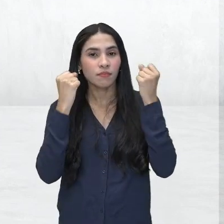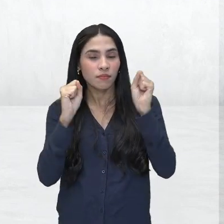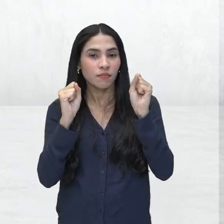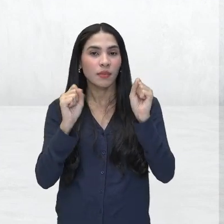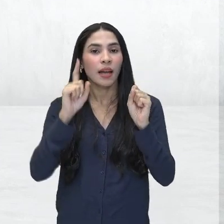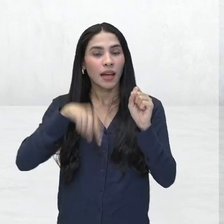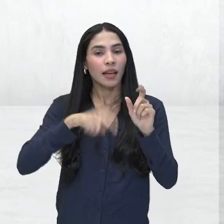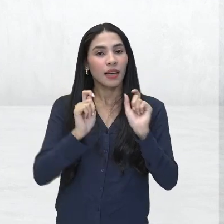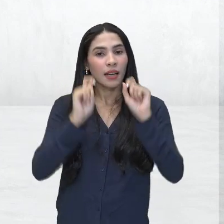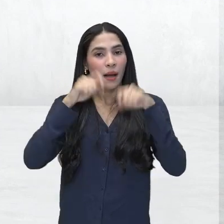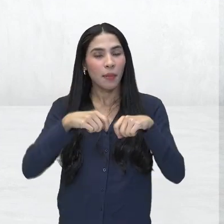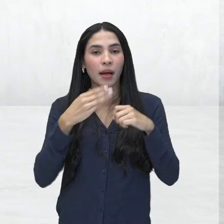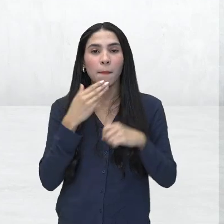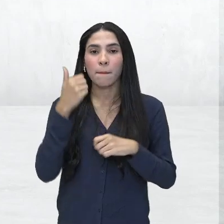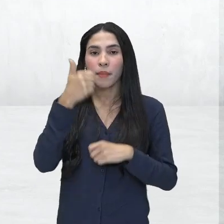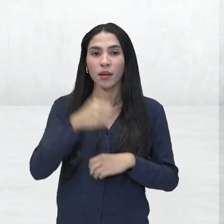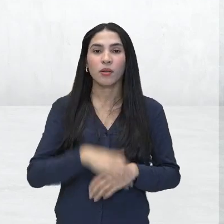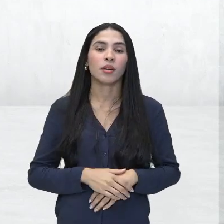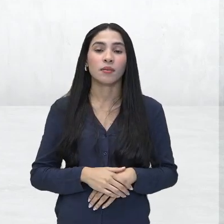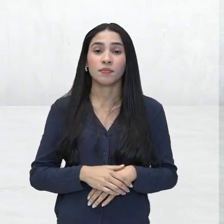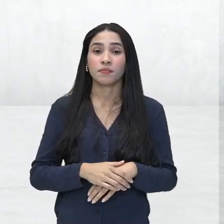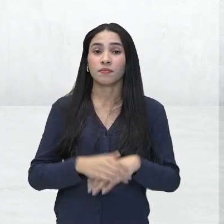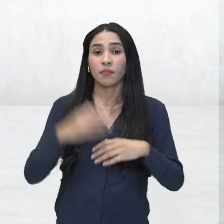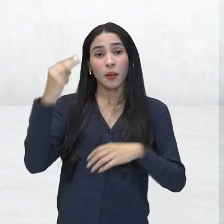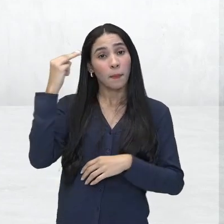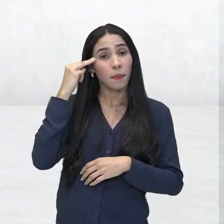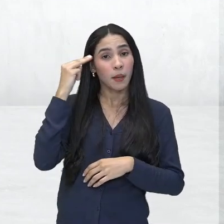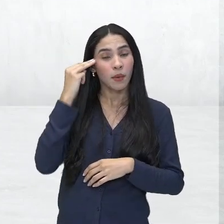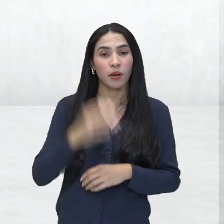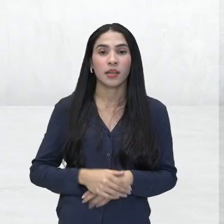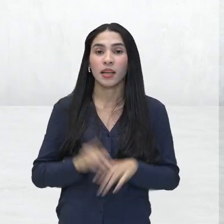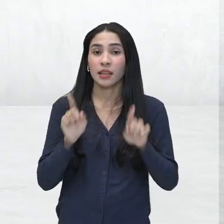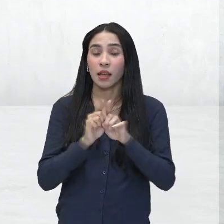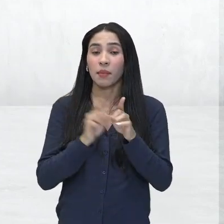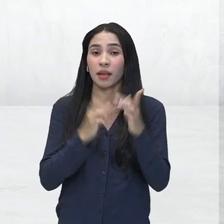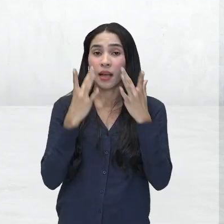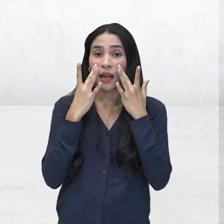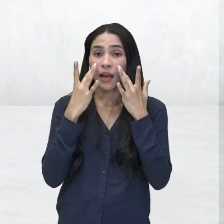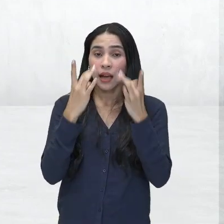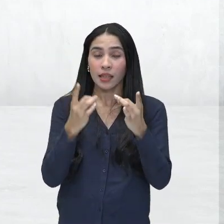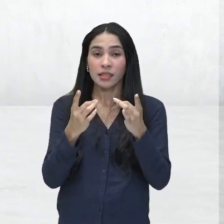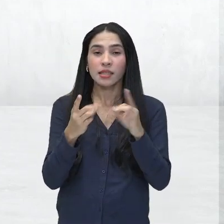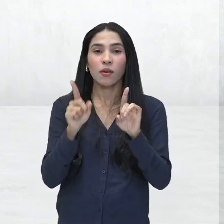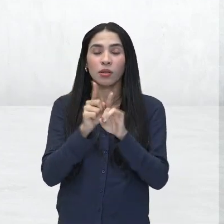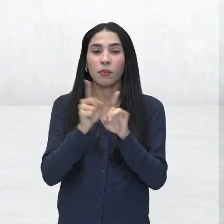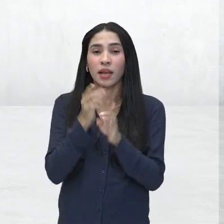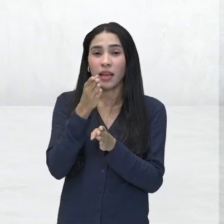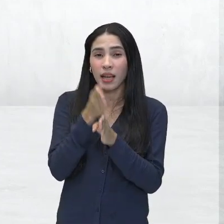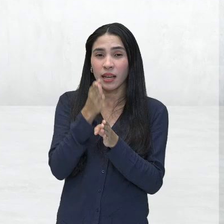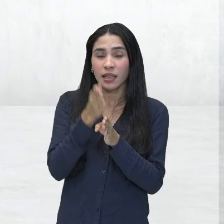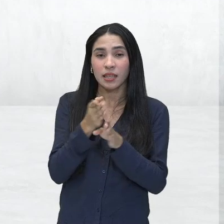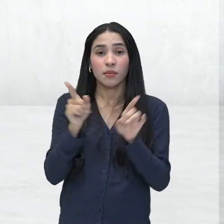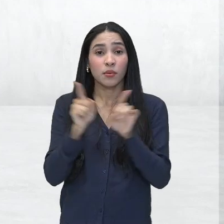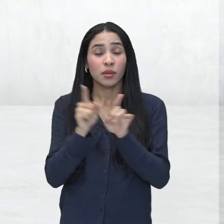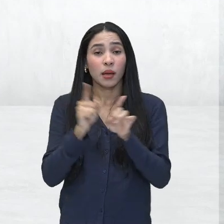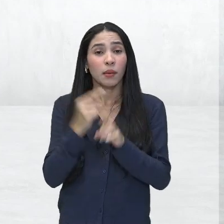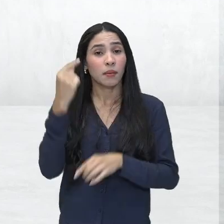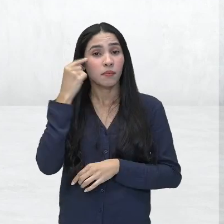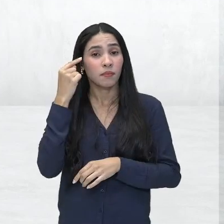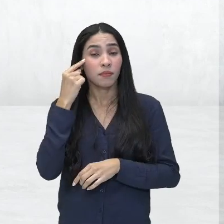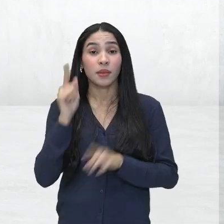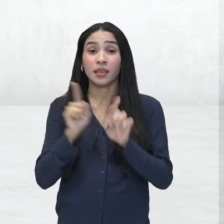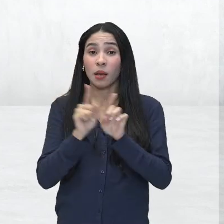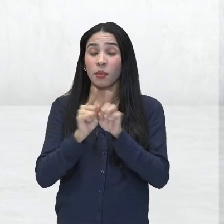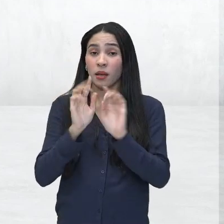é capaz de melhorar a nossa memória, atenção, concentração, raciocínio e